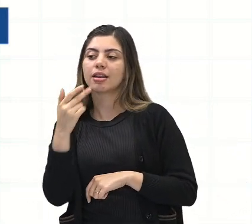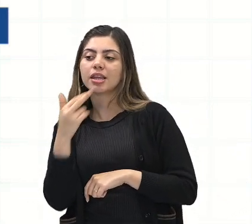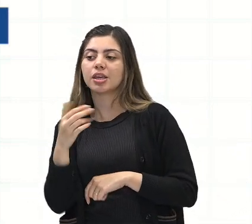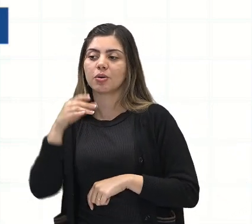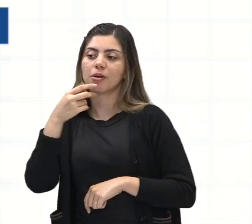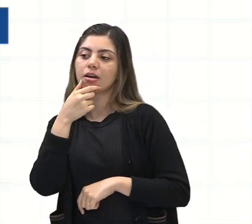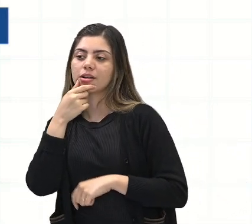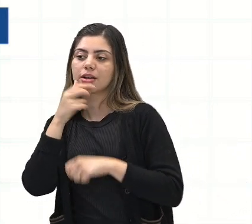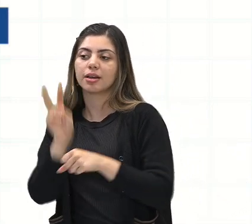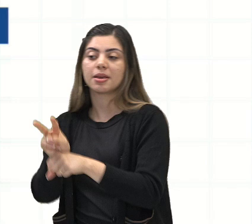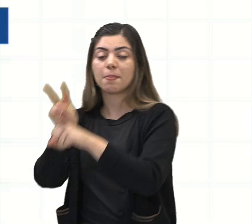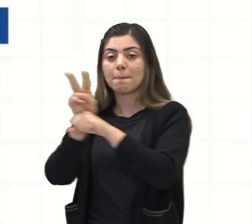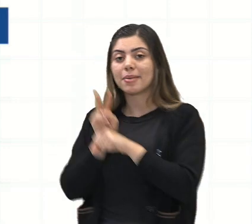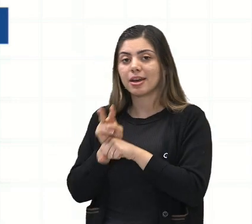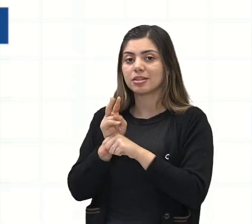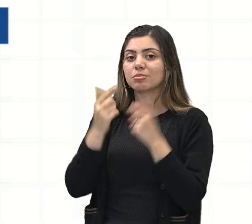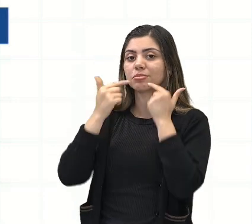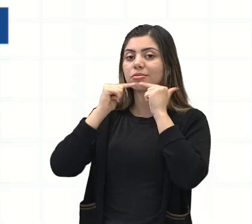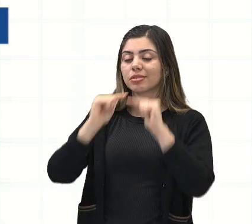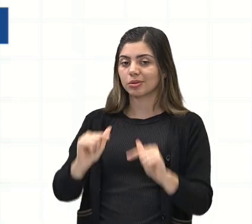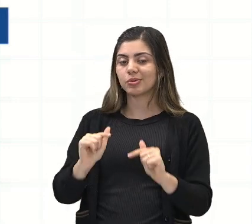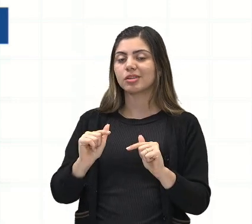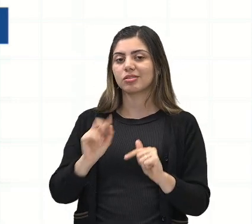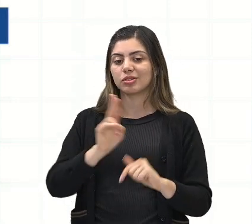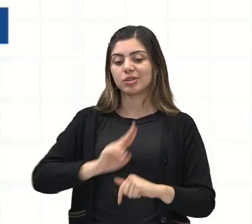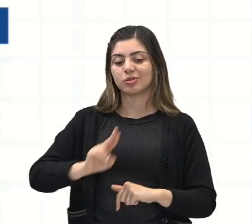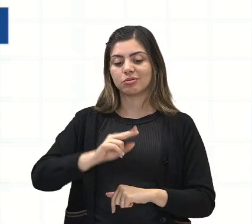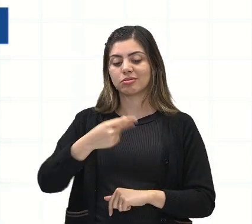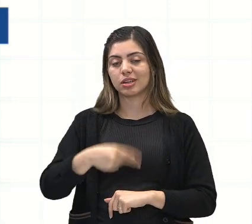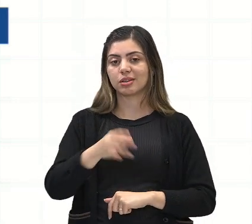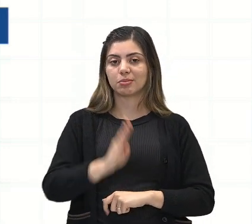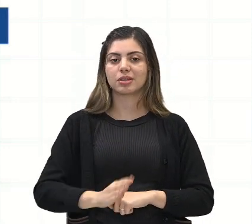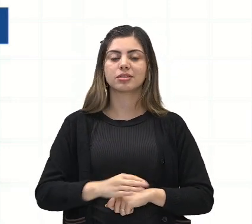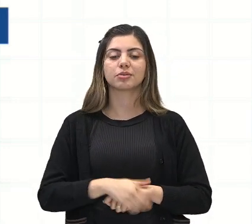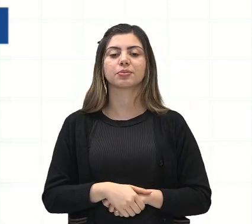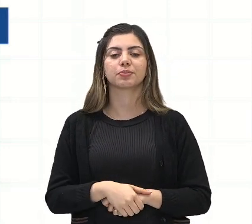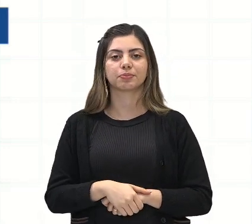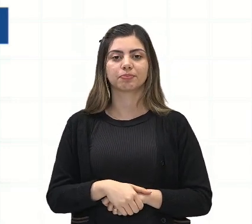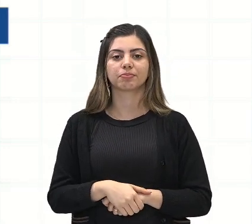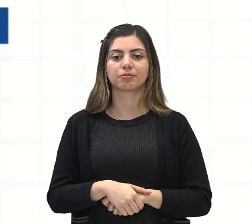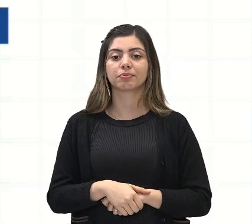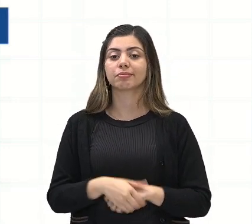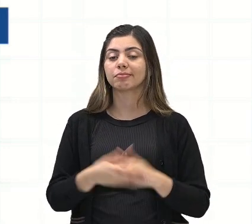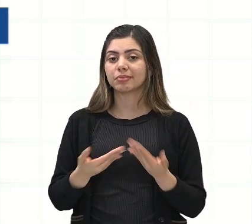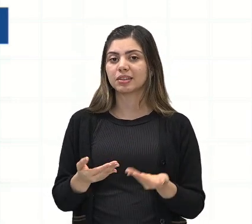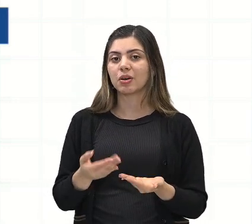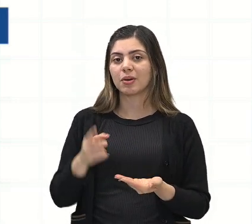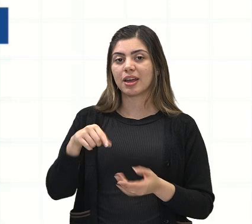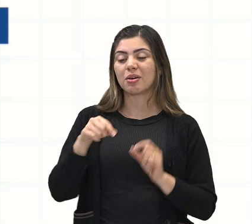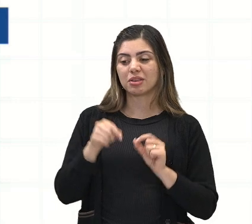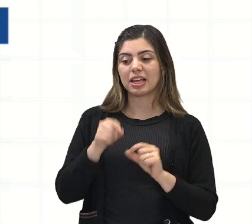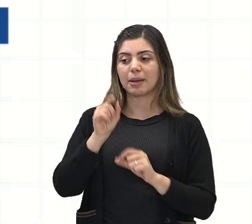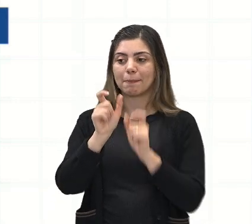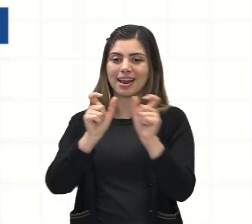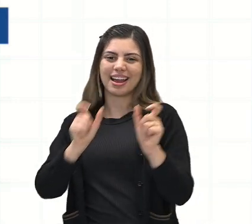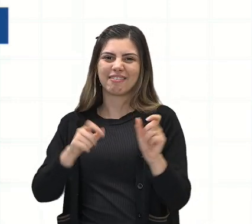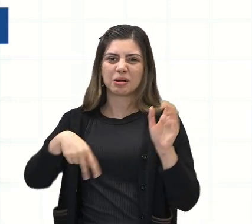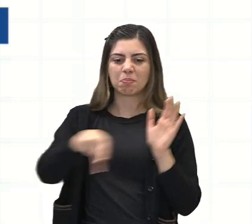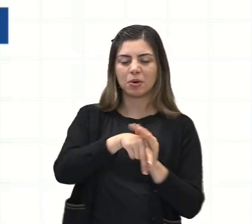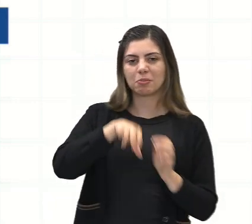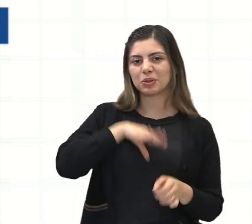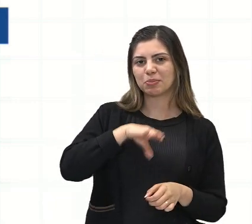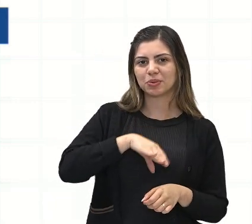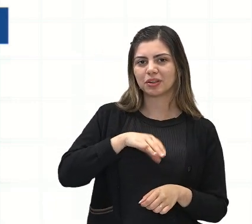torna agregado algumas dessas palavras que, obviamente, não derivam diretamente da língua portuguesa, mas